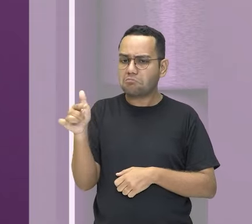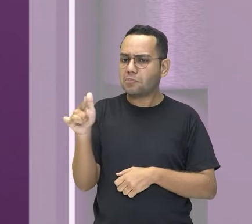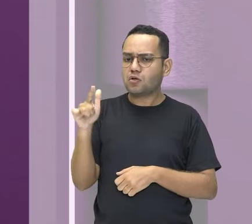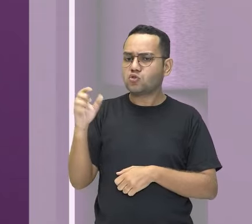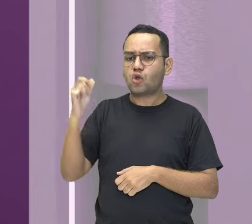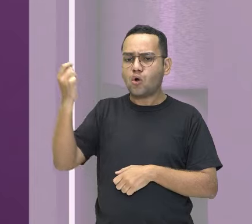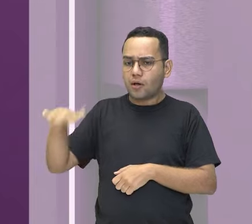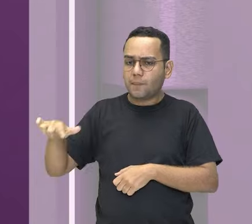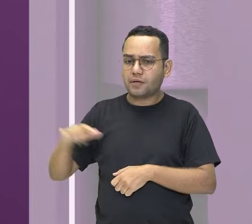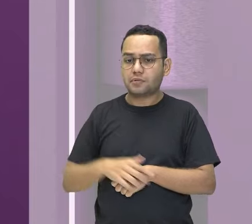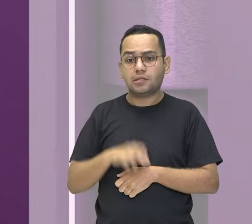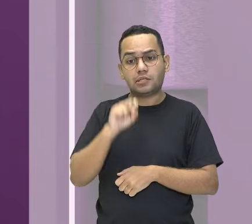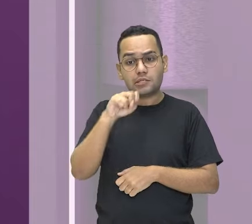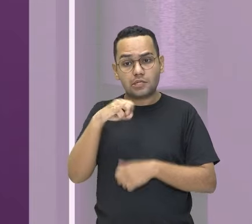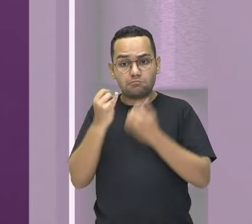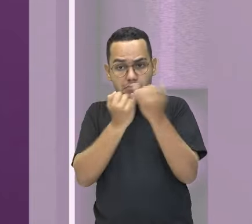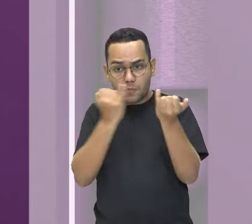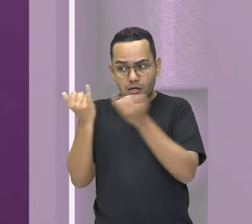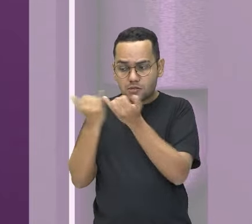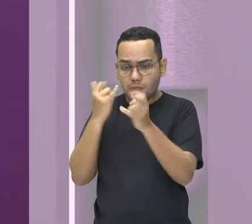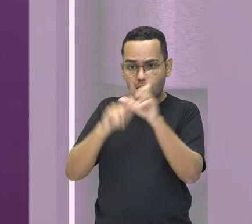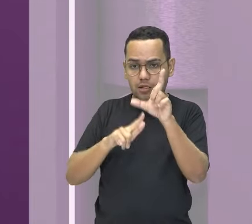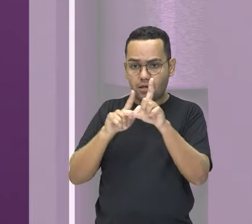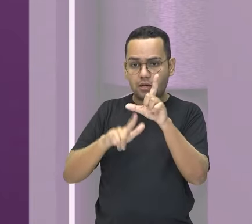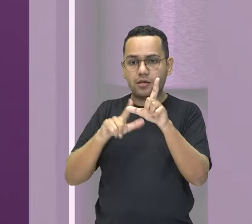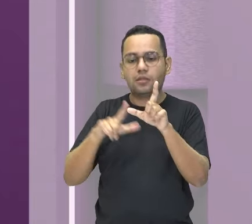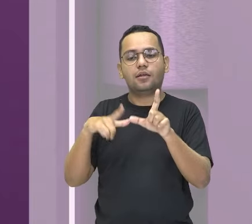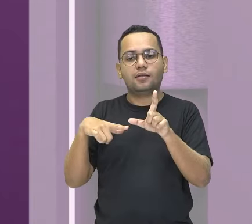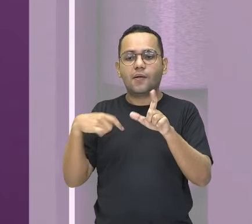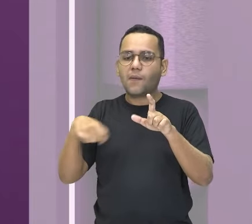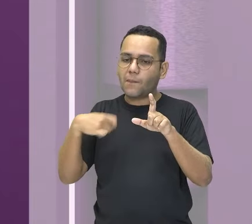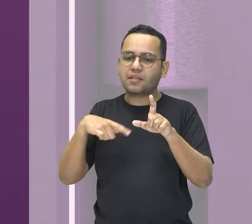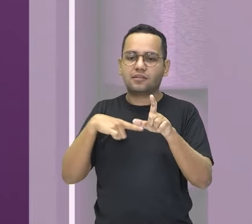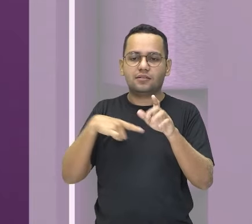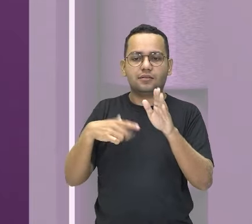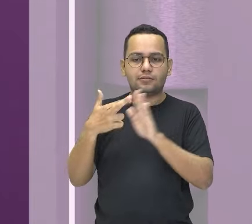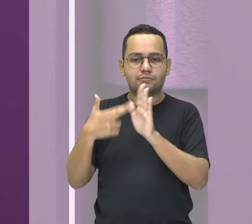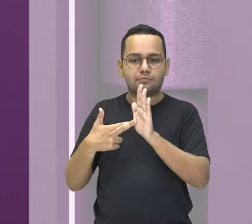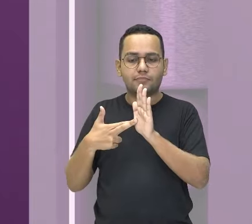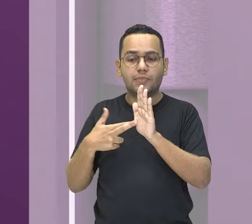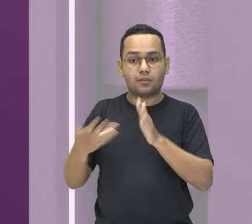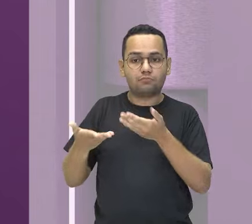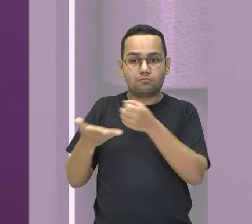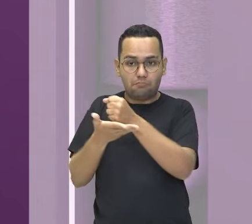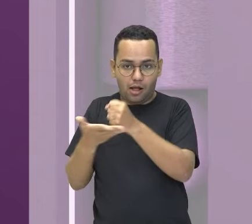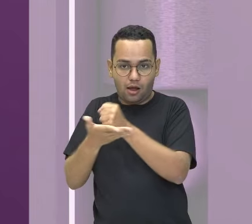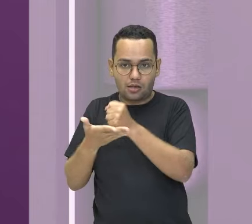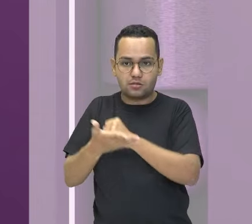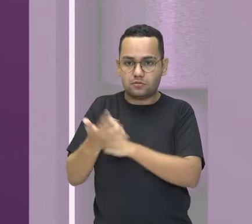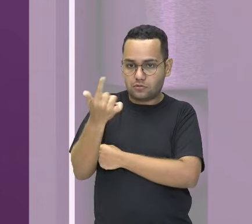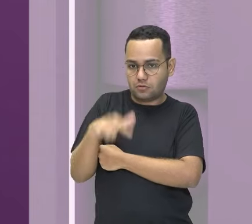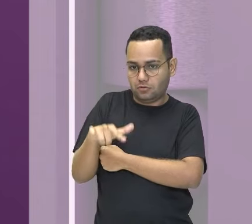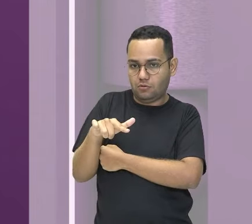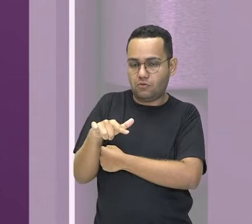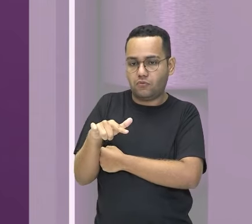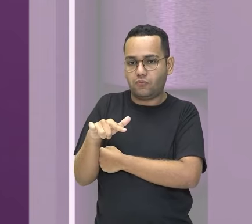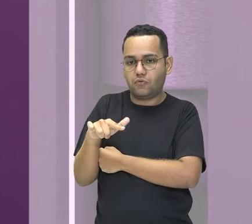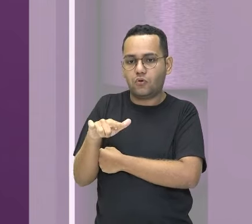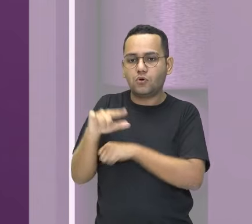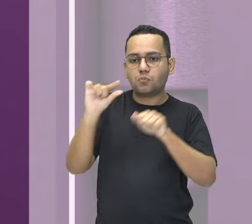Se possui a mesma base, aí eu aplico a minha propriedade da potência. Conservo a base e vou somar os